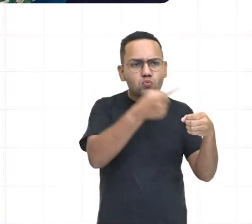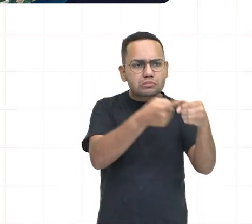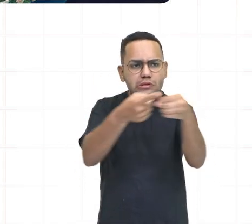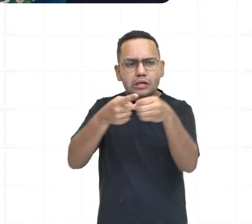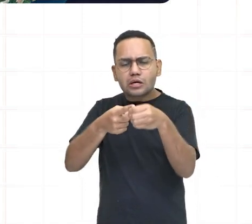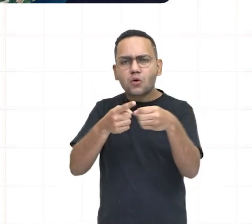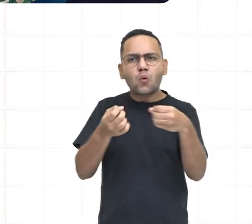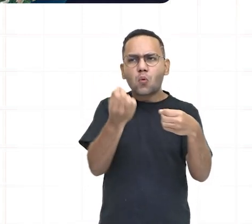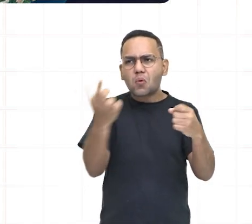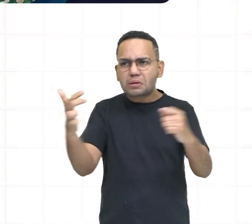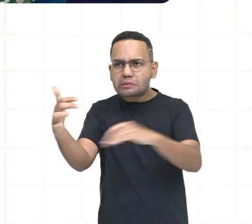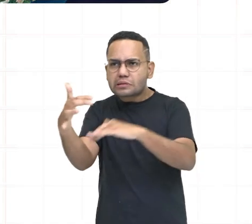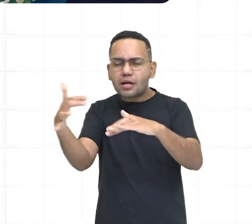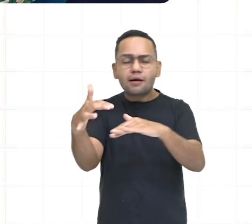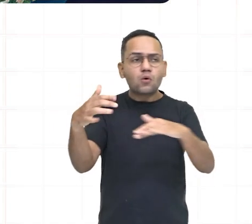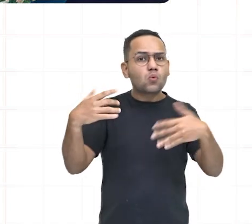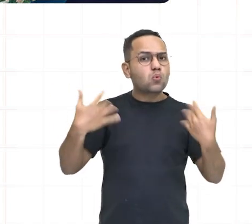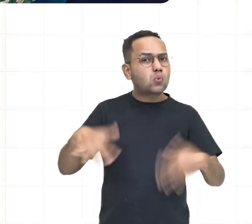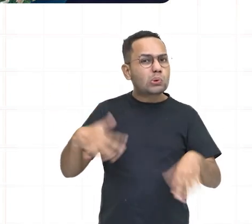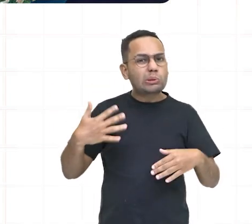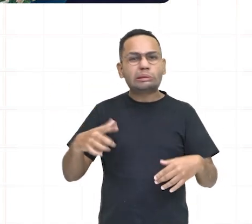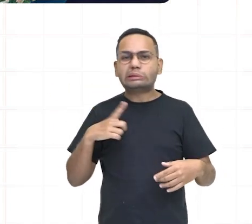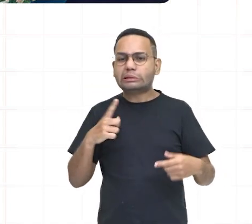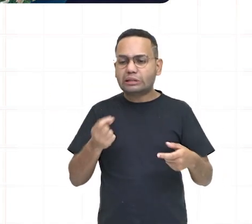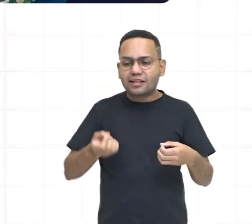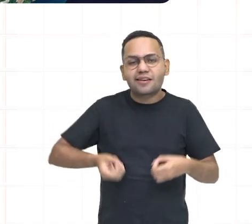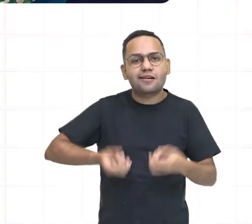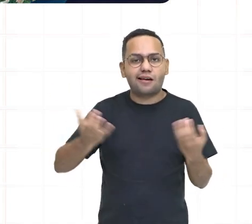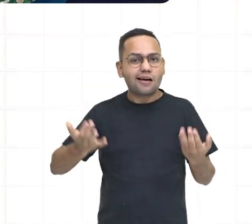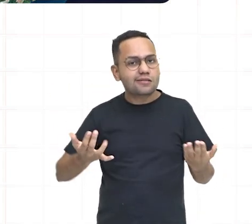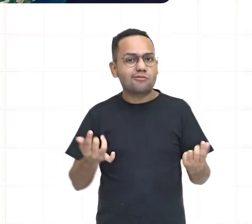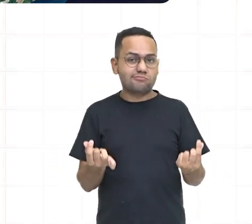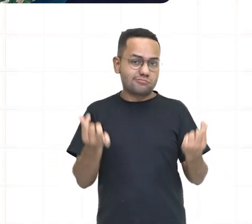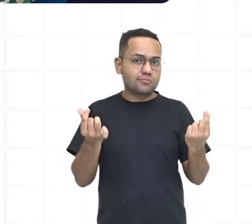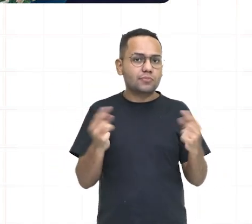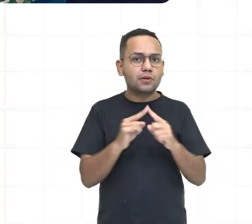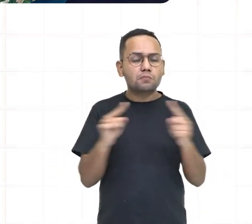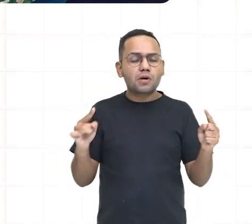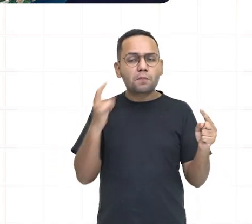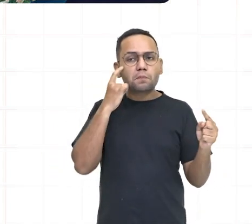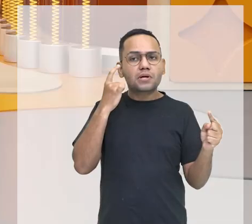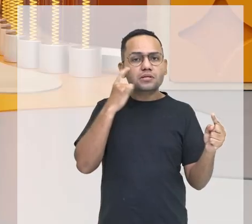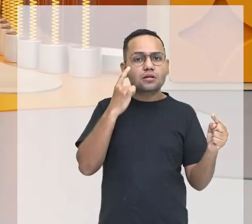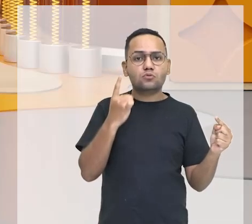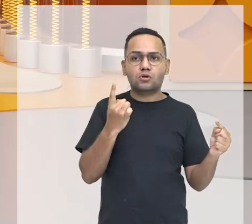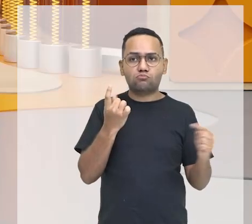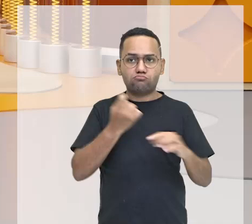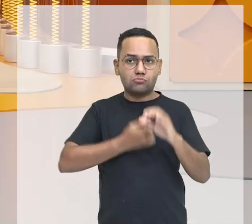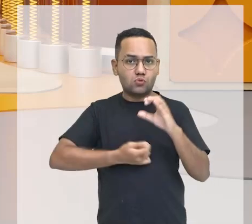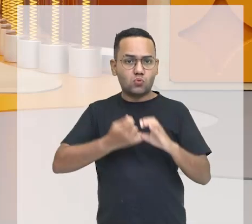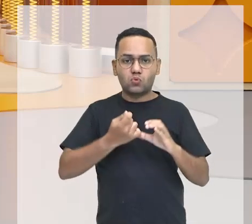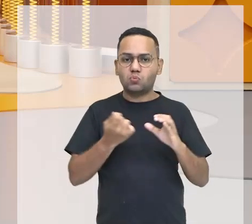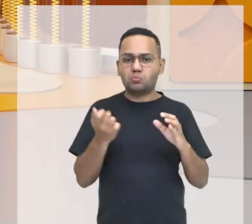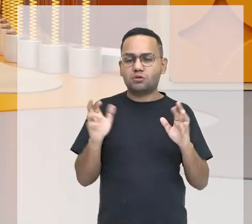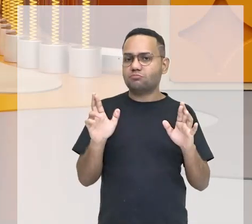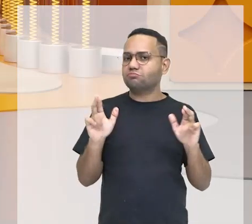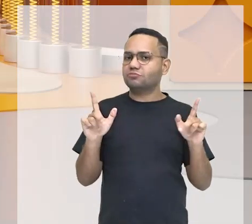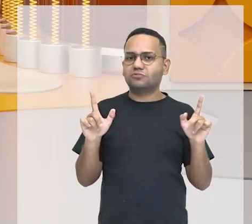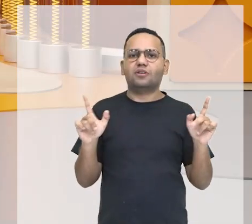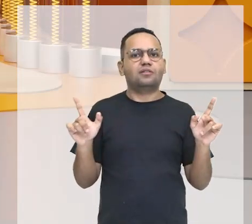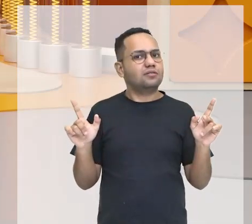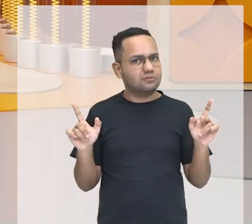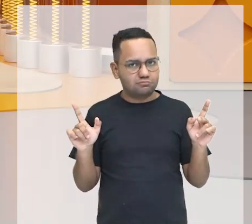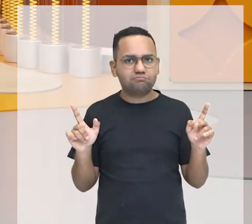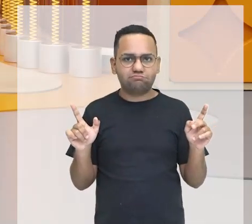isso significa gastos e para eles, que tem a lógica do capital em primeiro lugar, isso não faz muito sentido, tudo